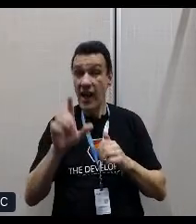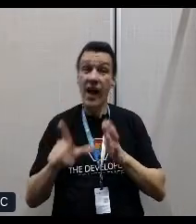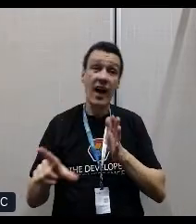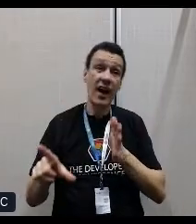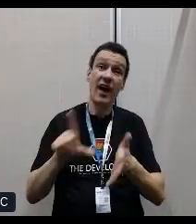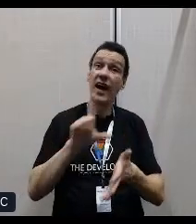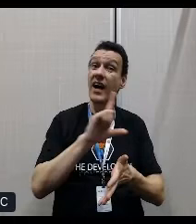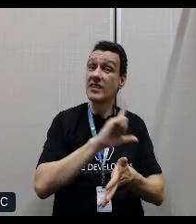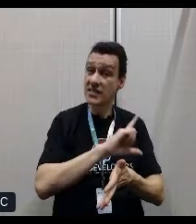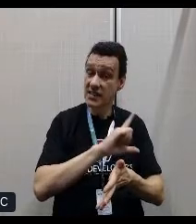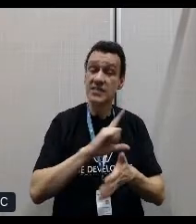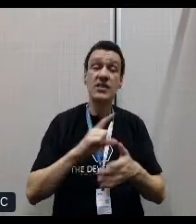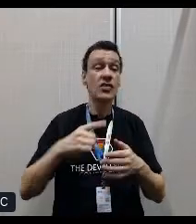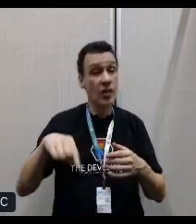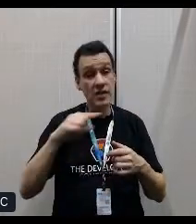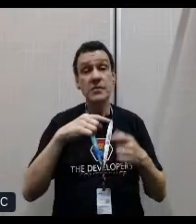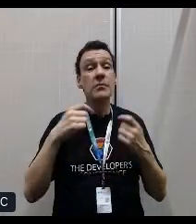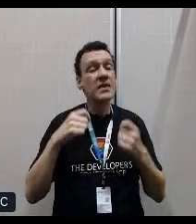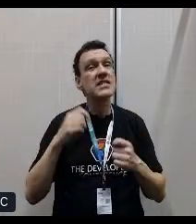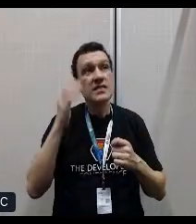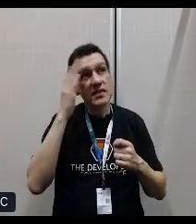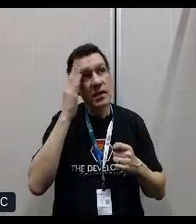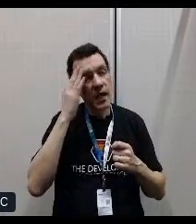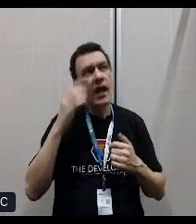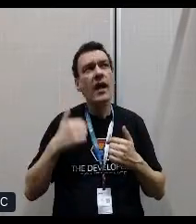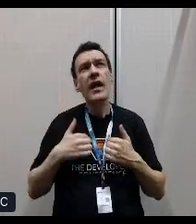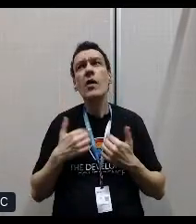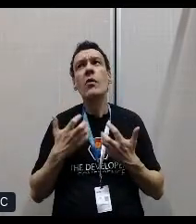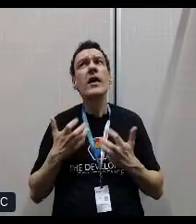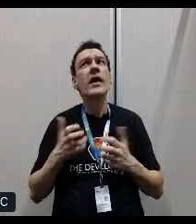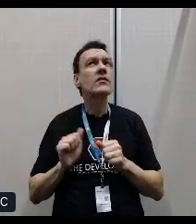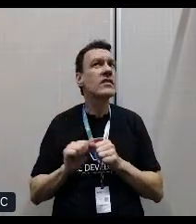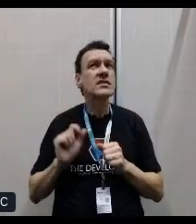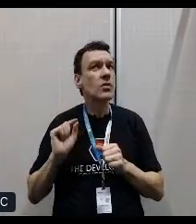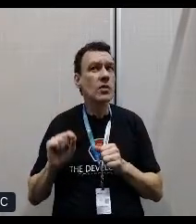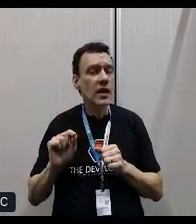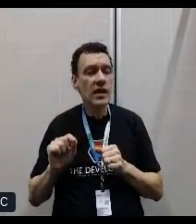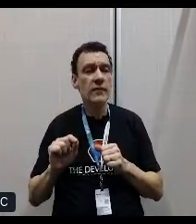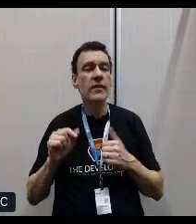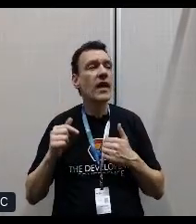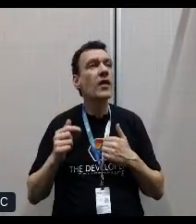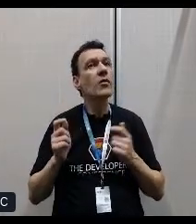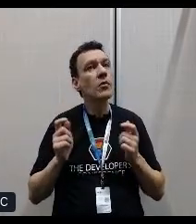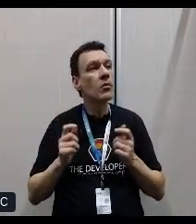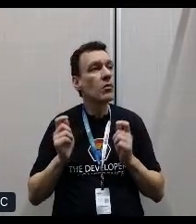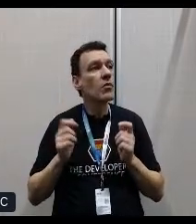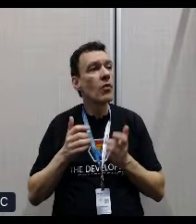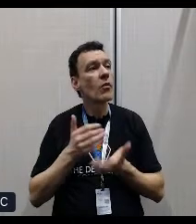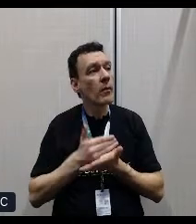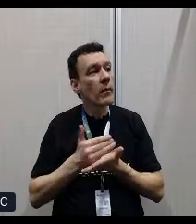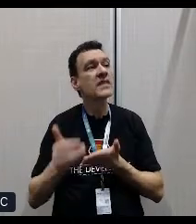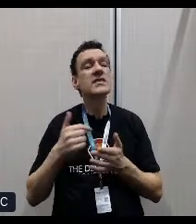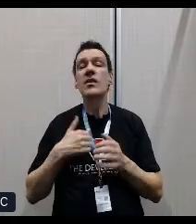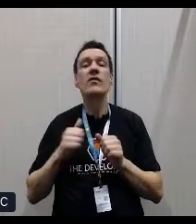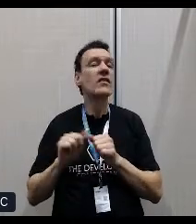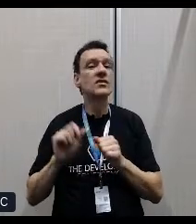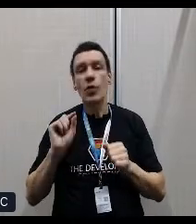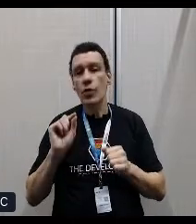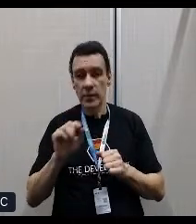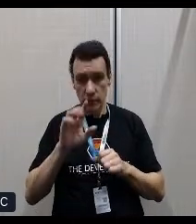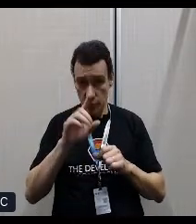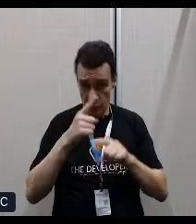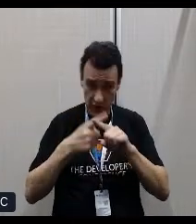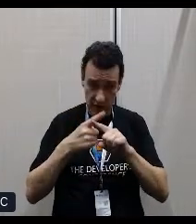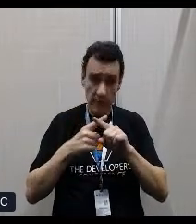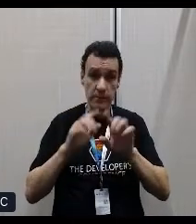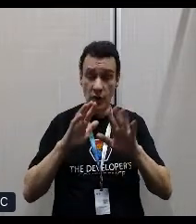esse mapeamento. Então, o que é que eu quero fazer? Né? O que é que eu posso começar a fazer? O que, para mim, como profissional de designer, que estou